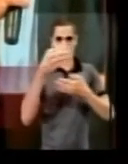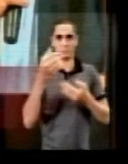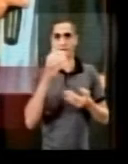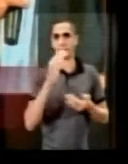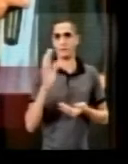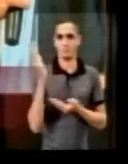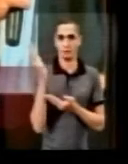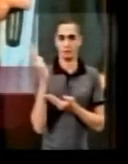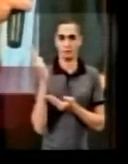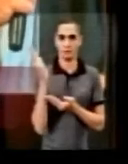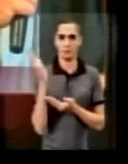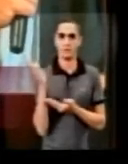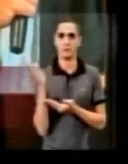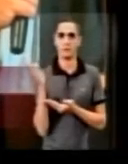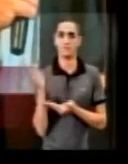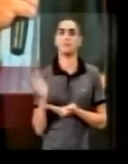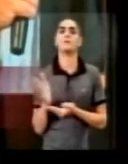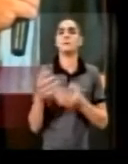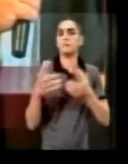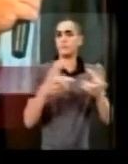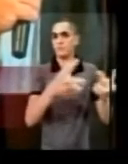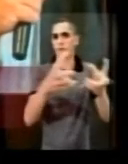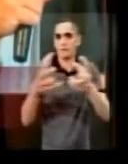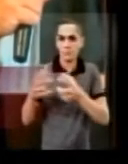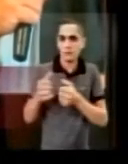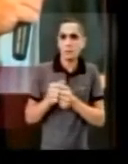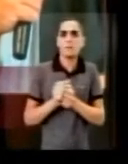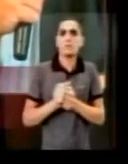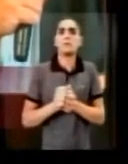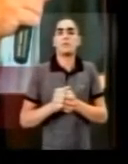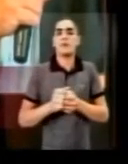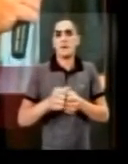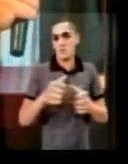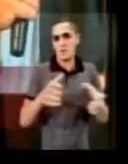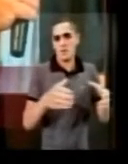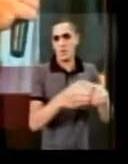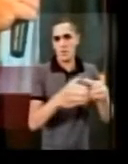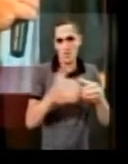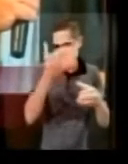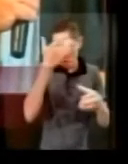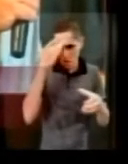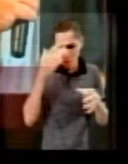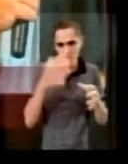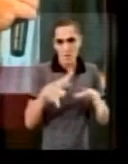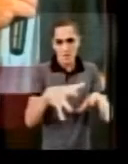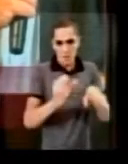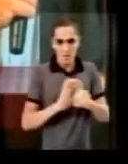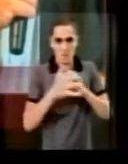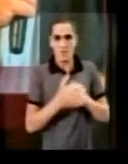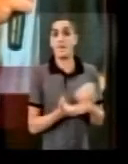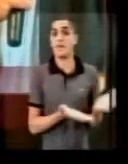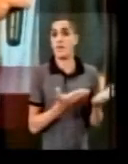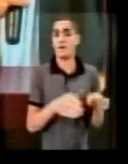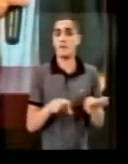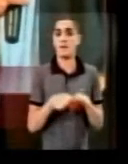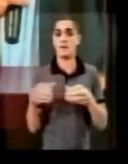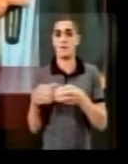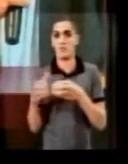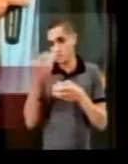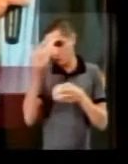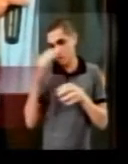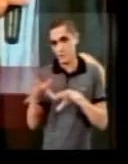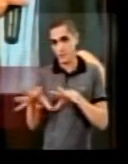leves e também síndrome respiratória aguda grave por Covid, por semana de notificação,